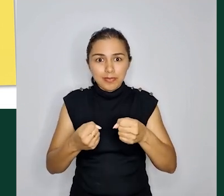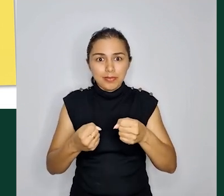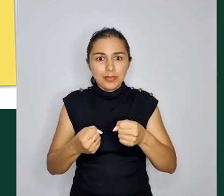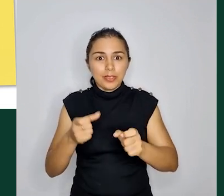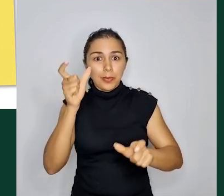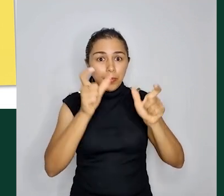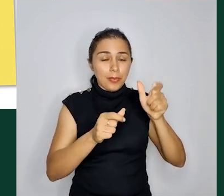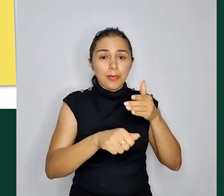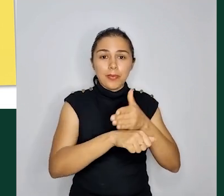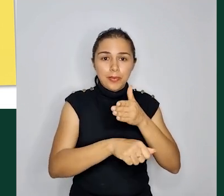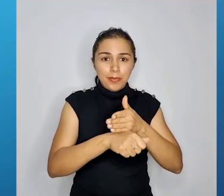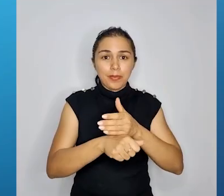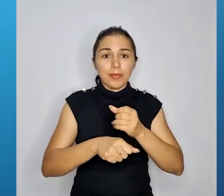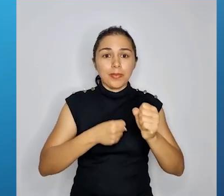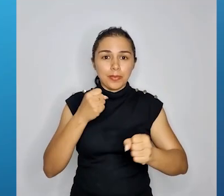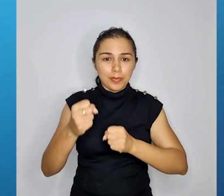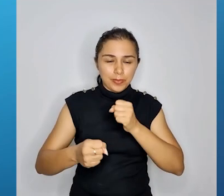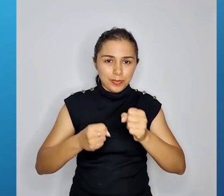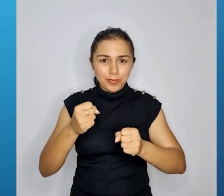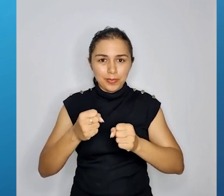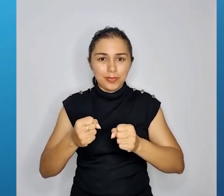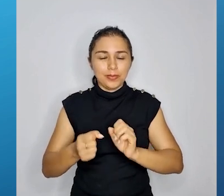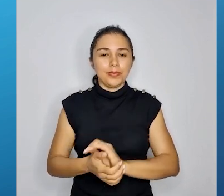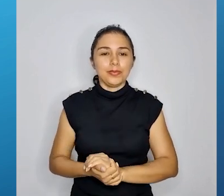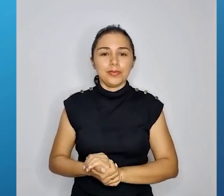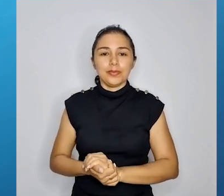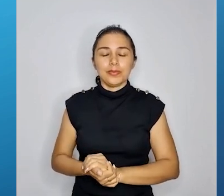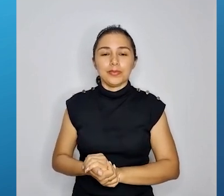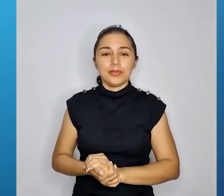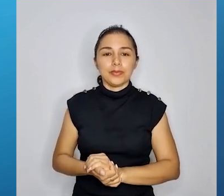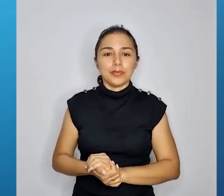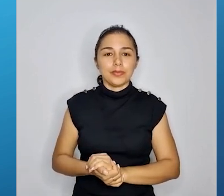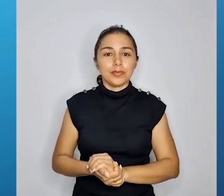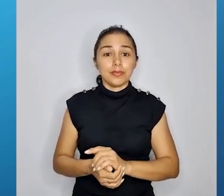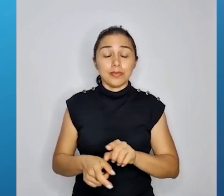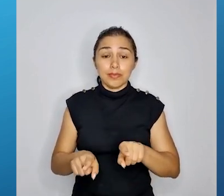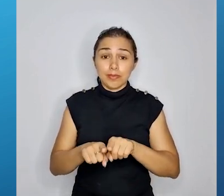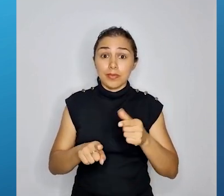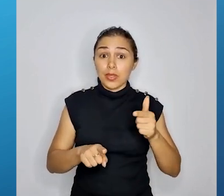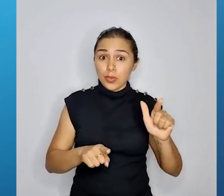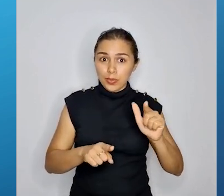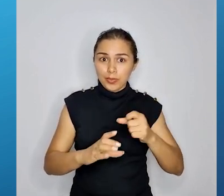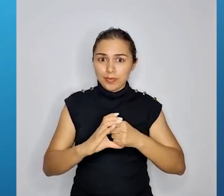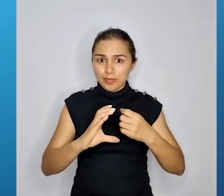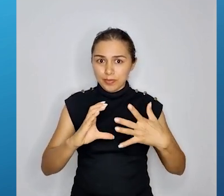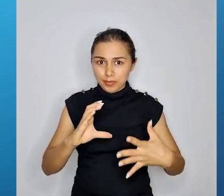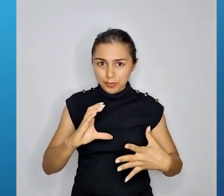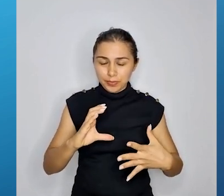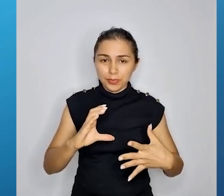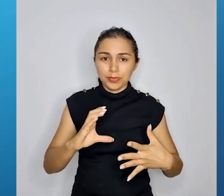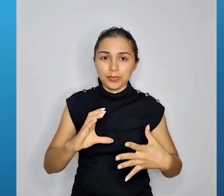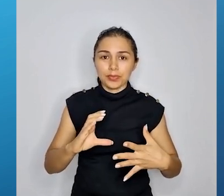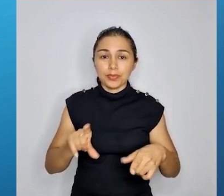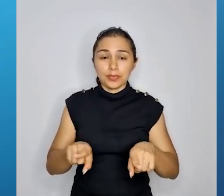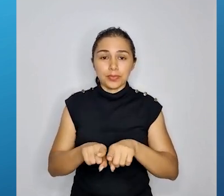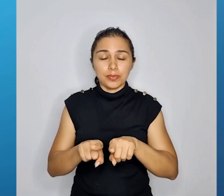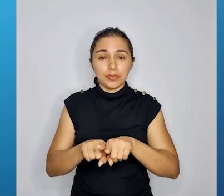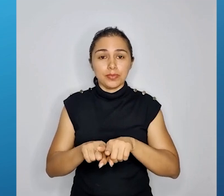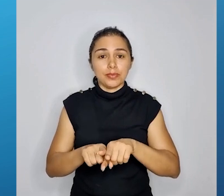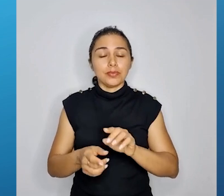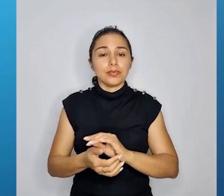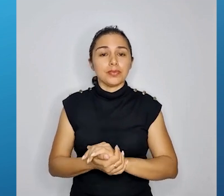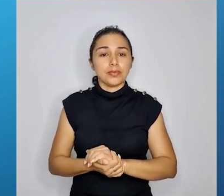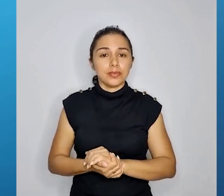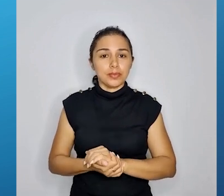provas de maratonas. Então, pessoal, um outro aspecto que nós vamos colocar para vocês, além daqueles, né, de